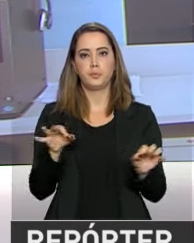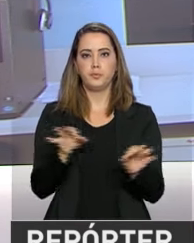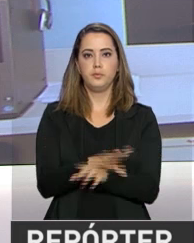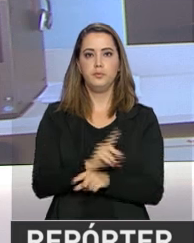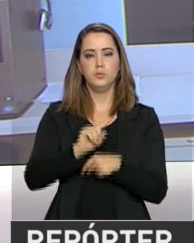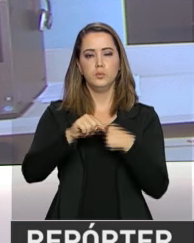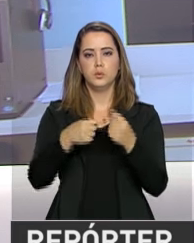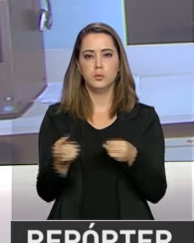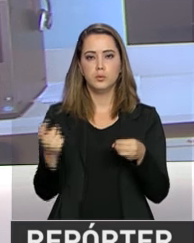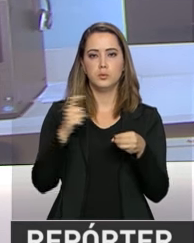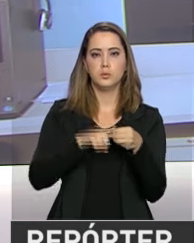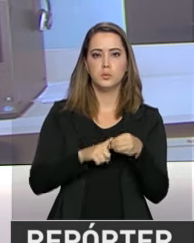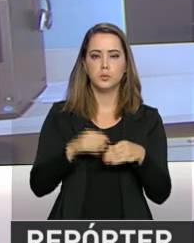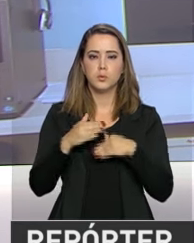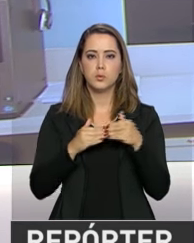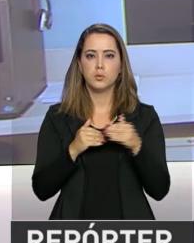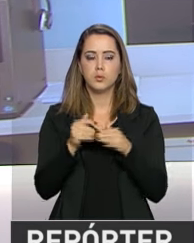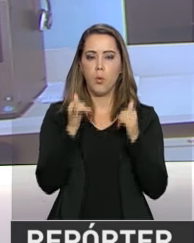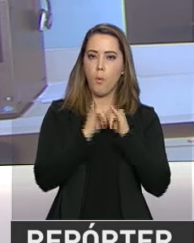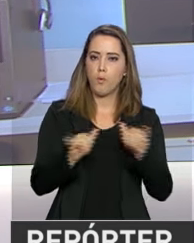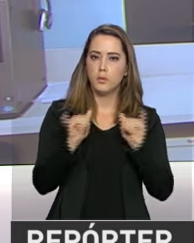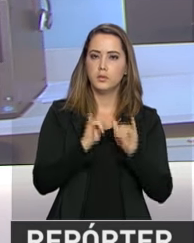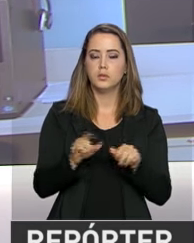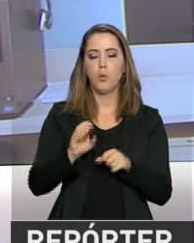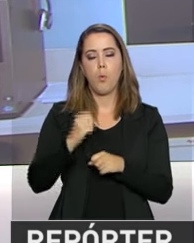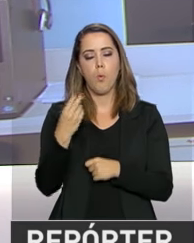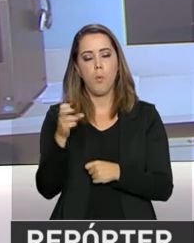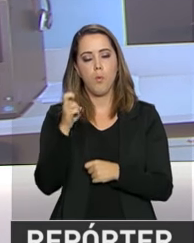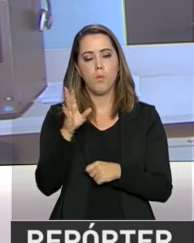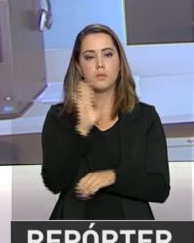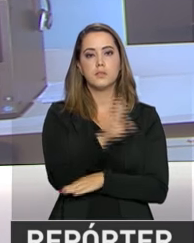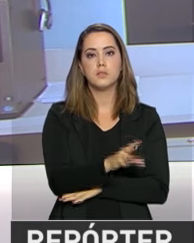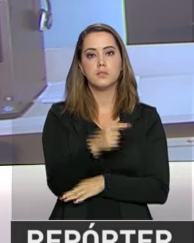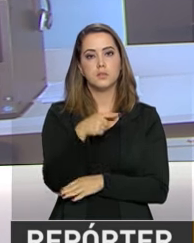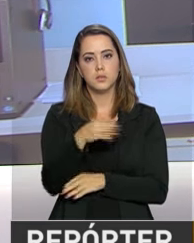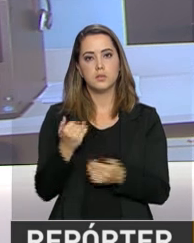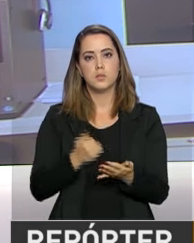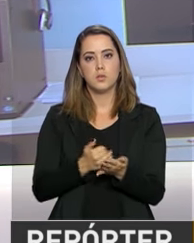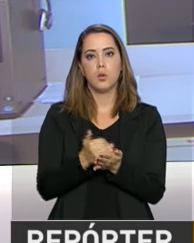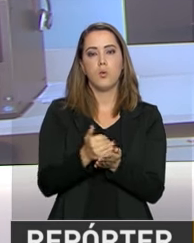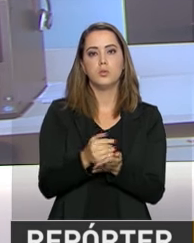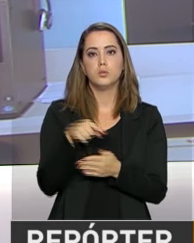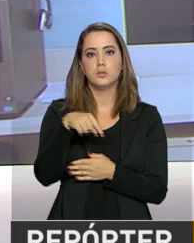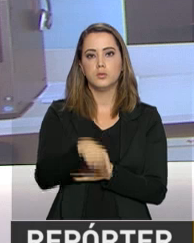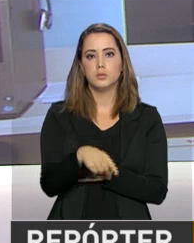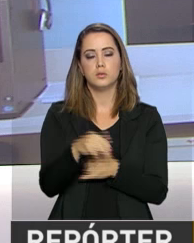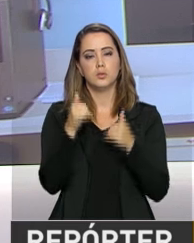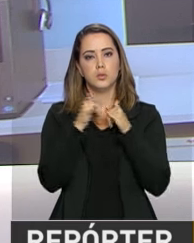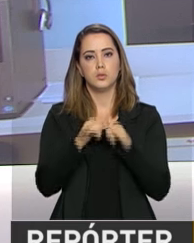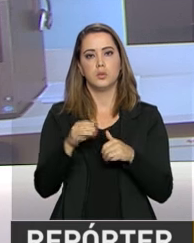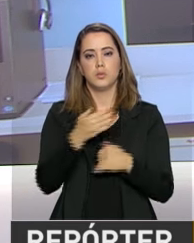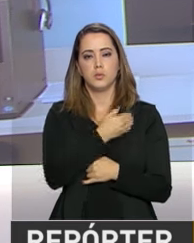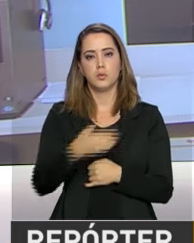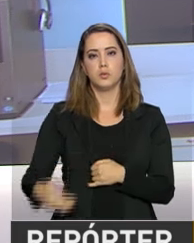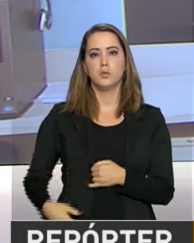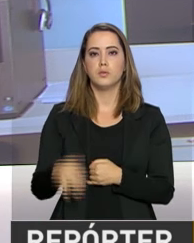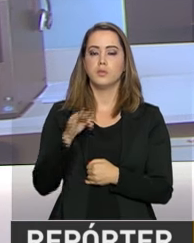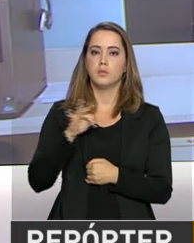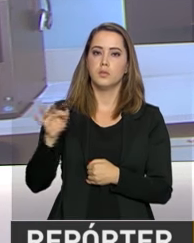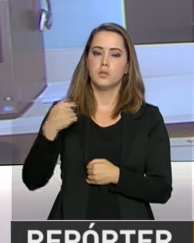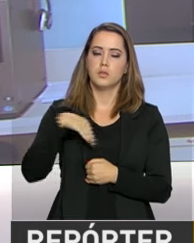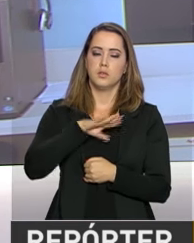por aqui, voltamos a qualquer momento com outras informações ou às 5 da tarde. Acompanhe também as novidades do governo federal em nossas redes